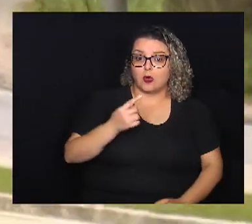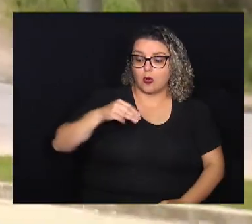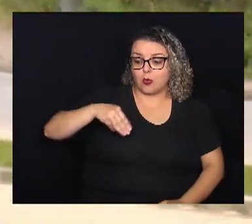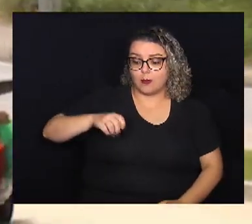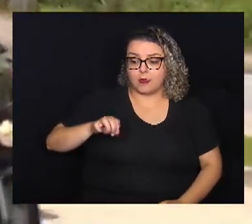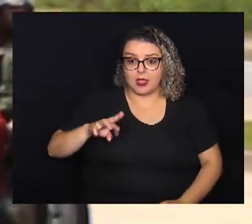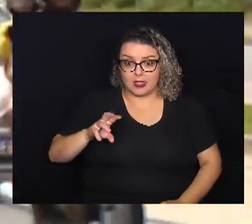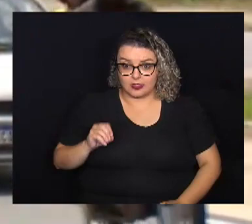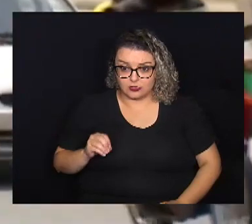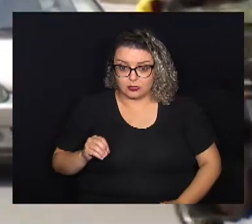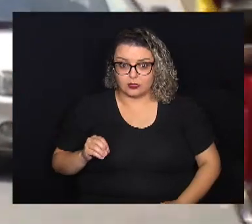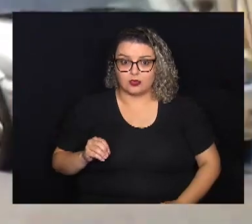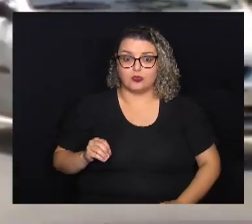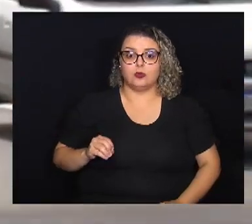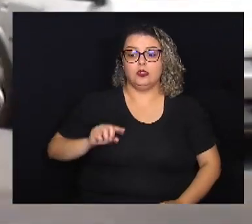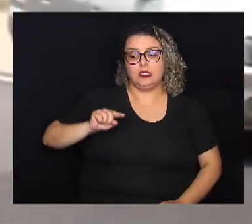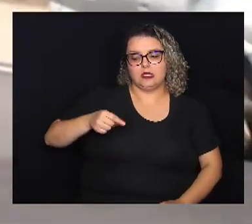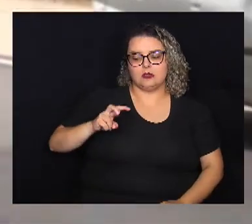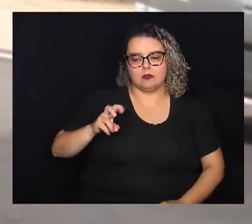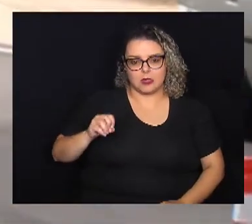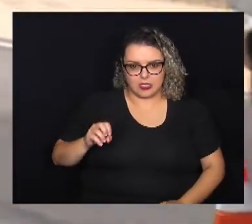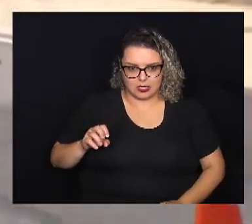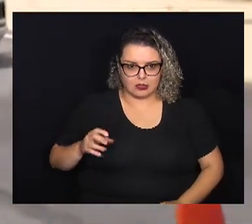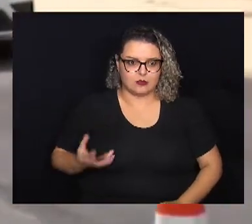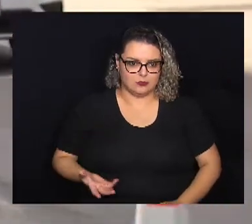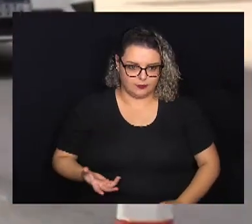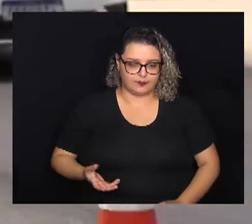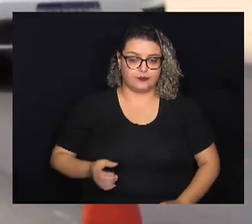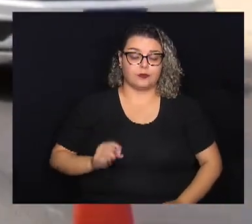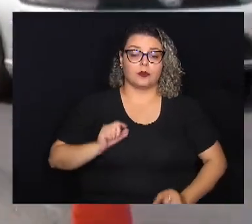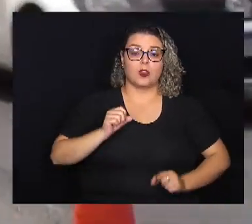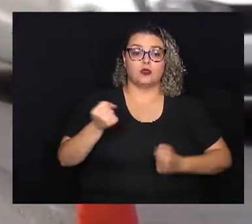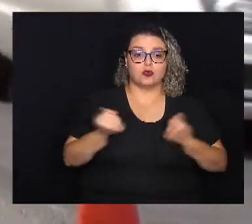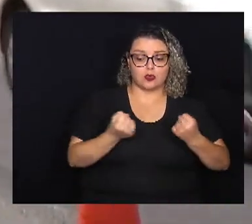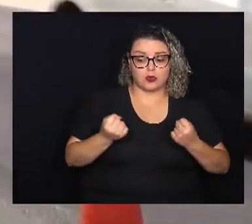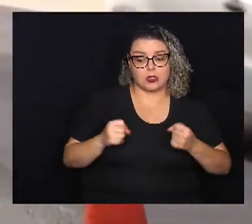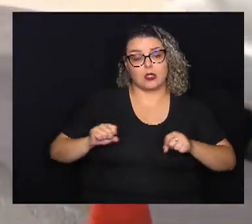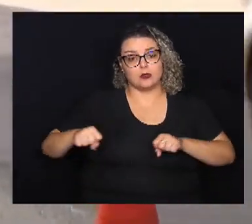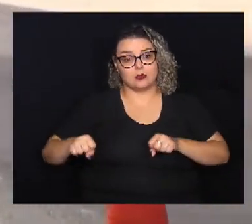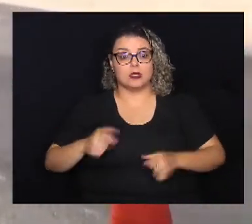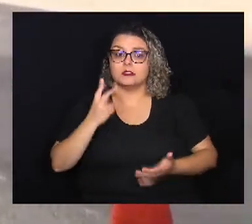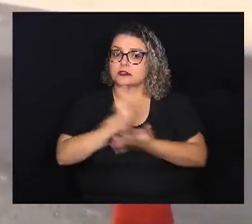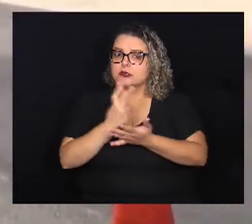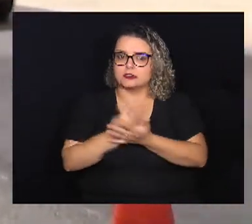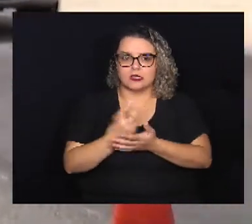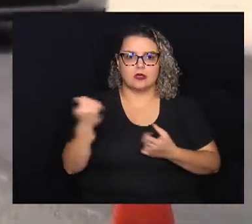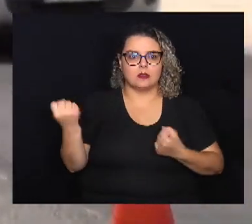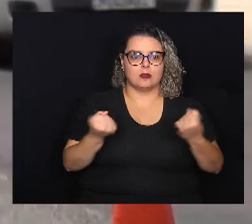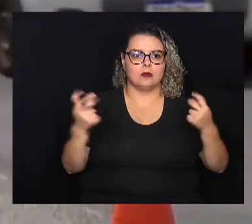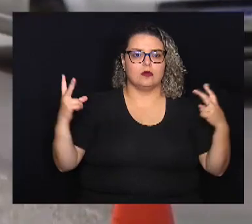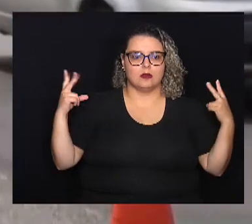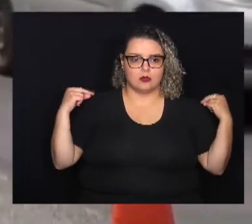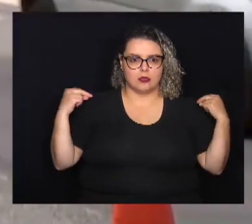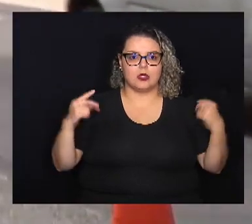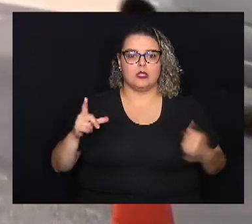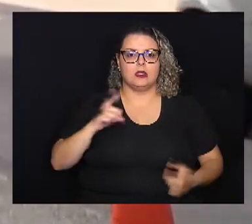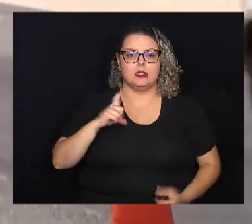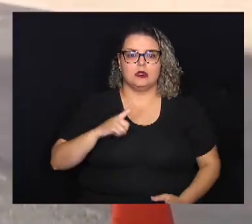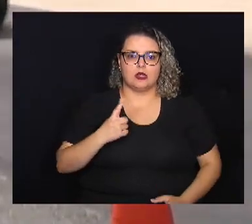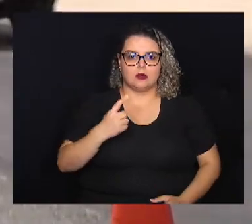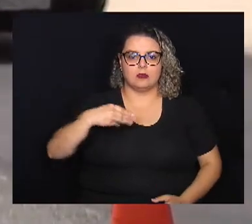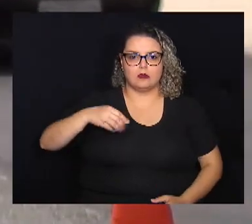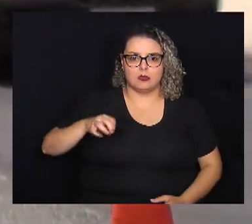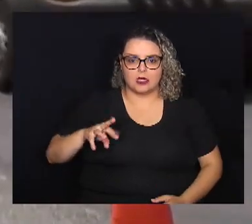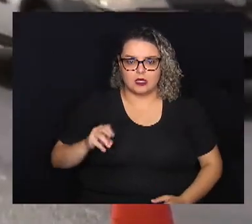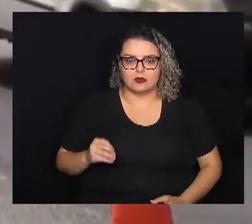entre o carro e a bicicleta. Quem tem que observar essa distância é sempre o motorista. Em qualquer outra passagem, ter um metro e meio de distância do